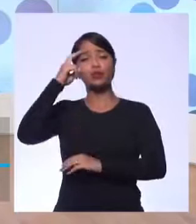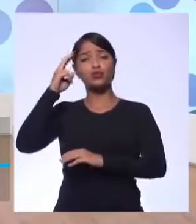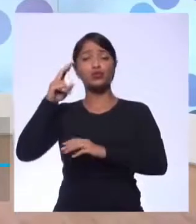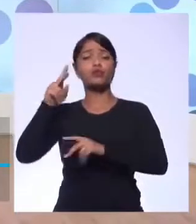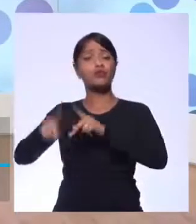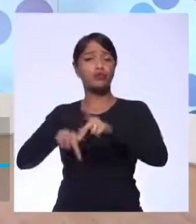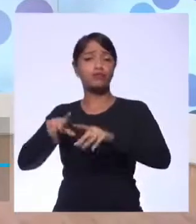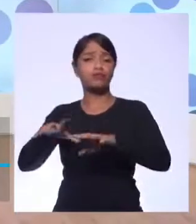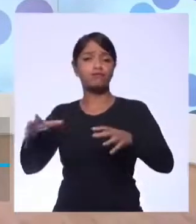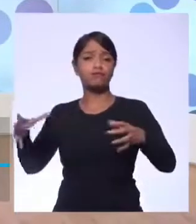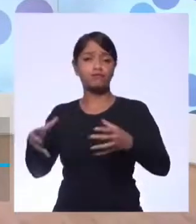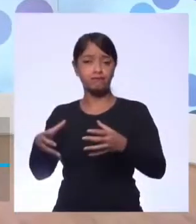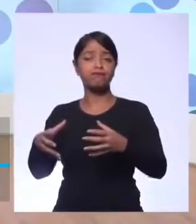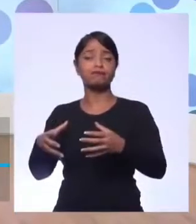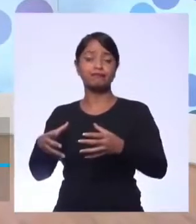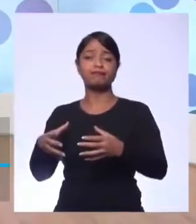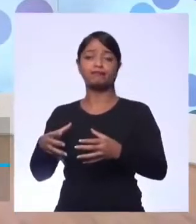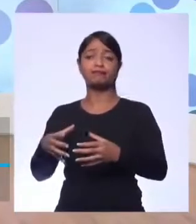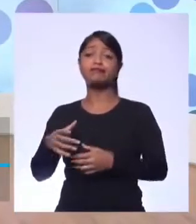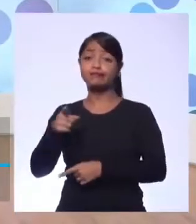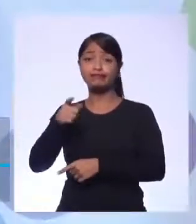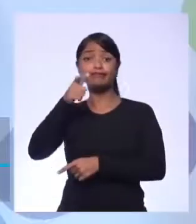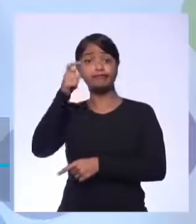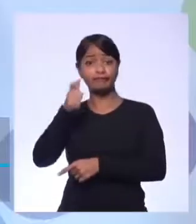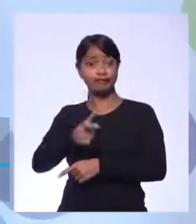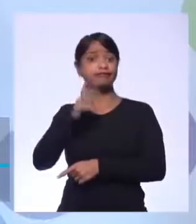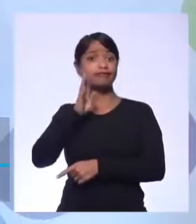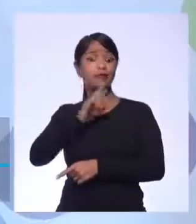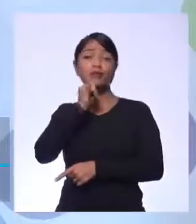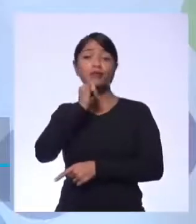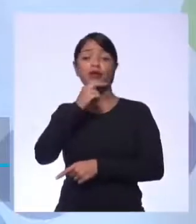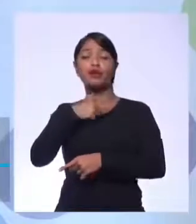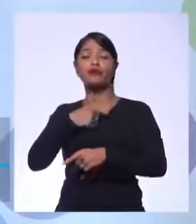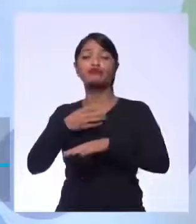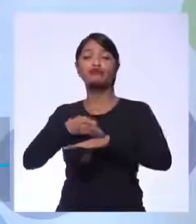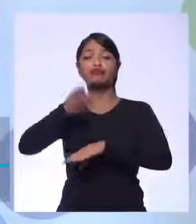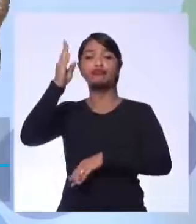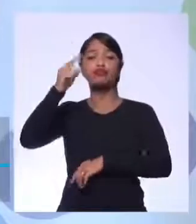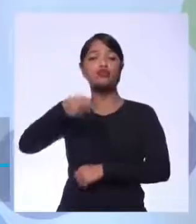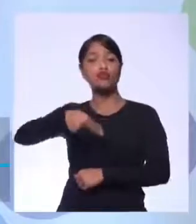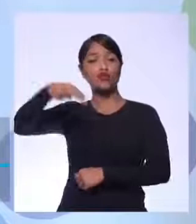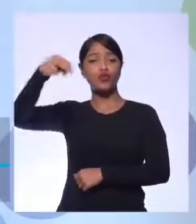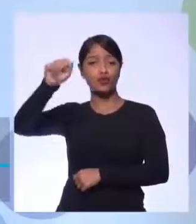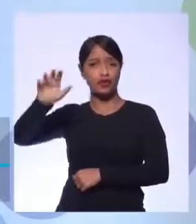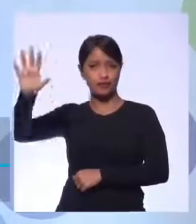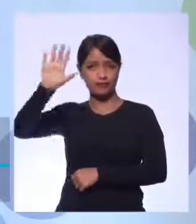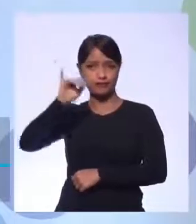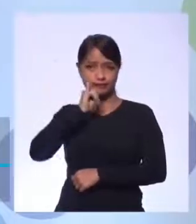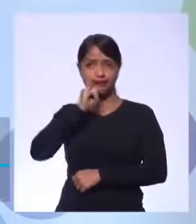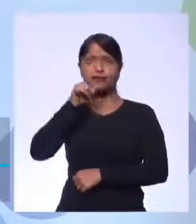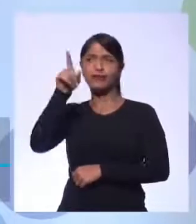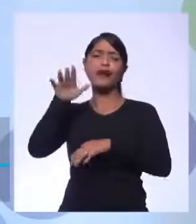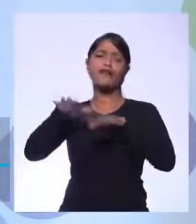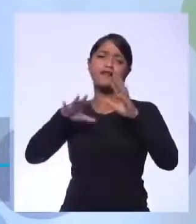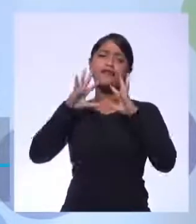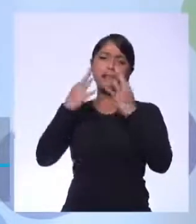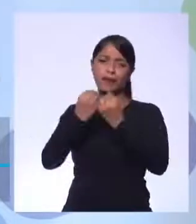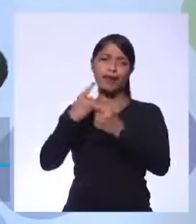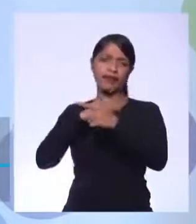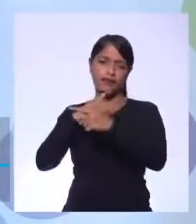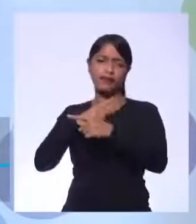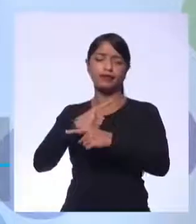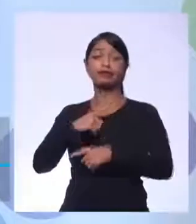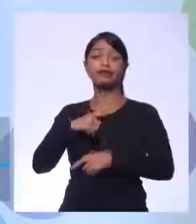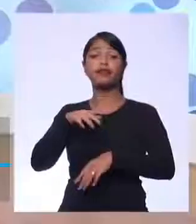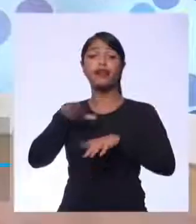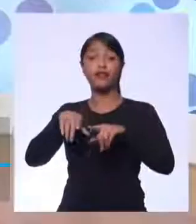parte final. Porque é super interessante quando a gente vai para o Nordeste, a gente que tem família no Nordeste, sabe, né? Sempre tem algum parente que fala assim,